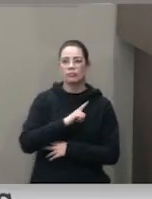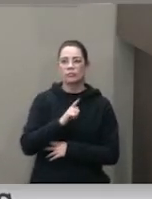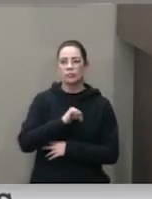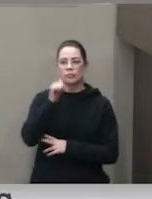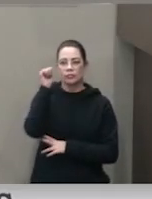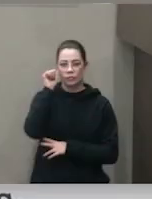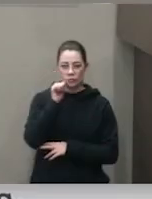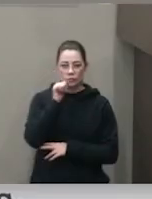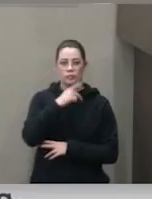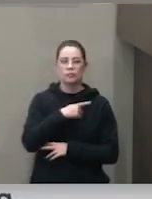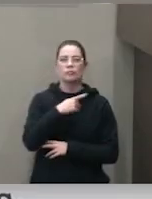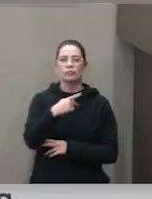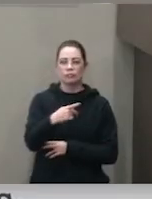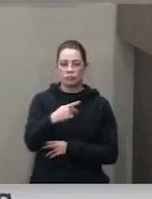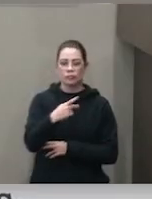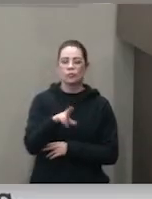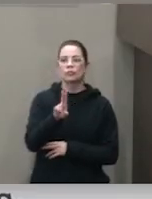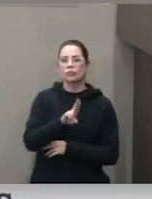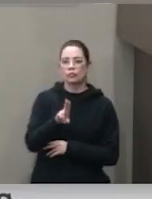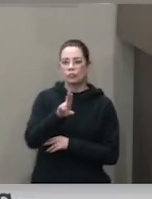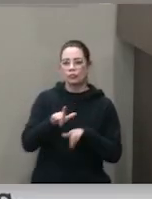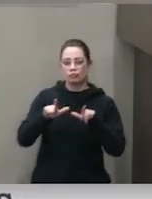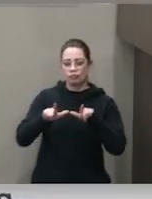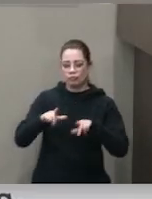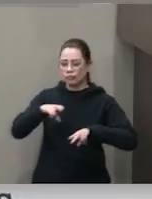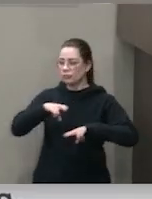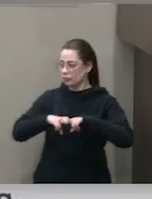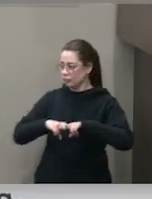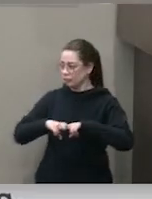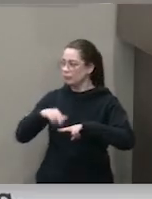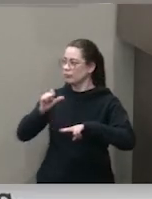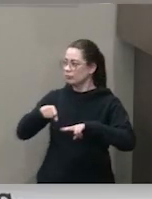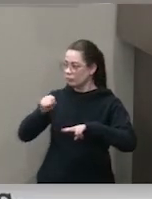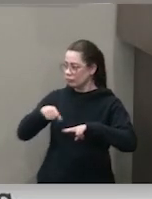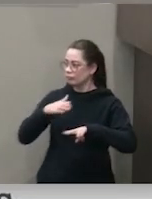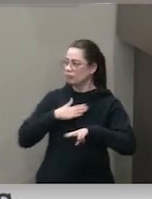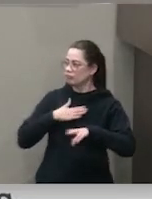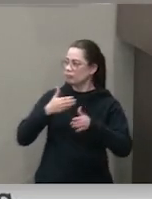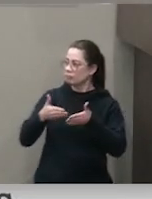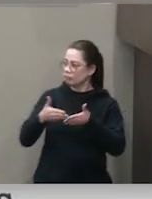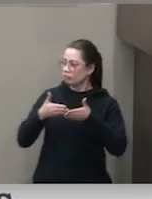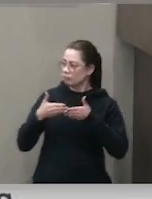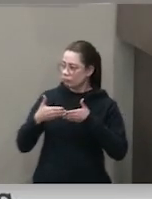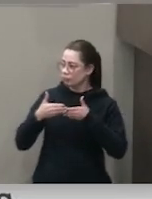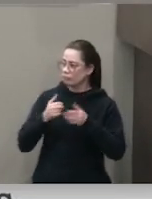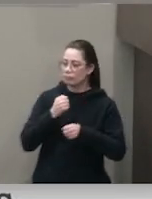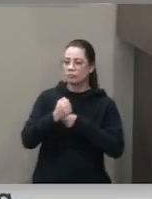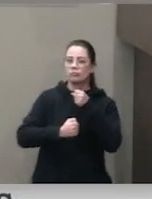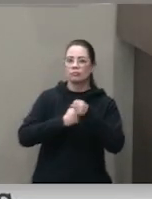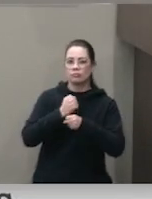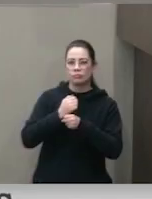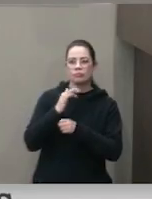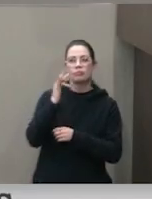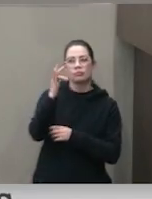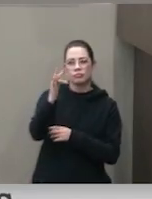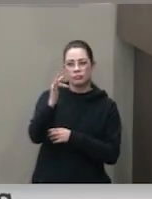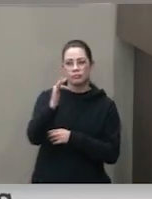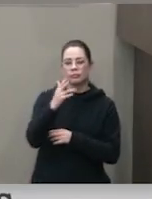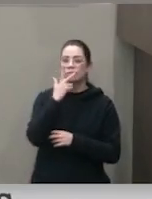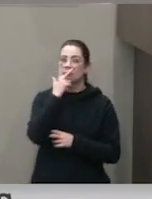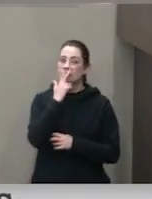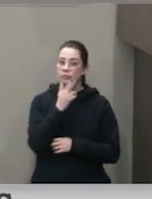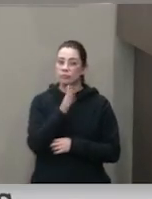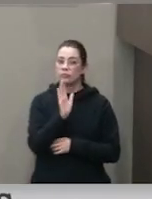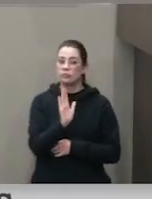mulher presidente ocupando esta cadeira, e essa será a minha defesa para os próximos anos aqui nesse parlamento.